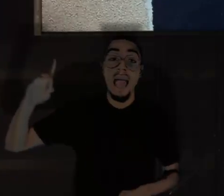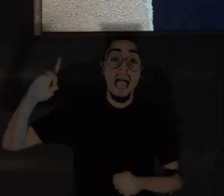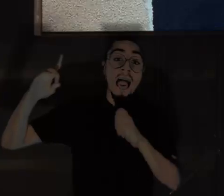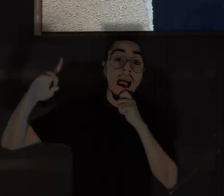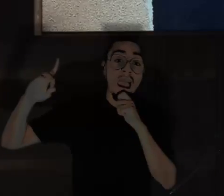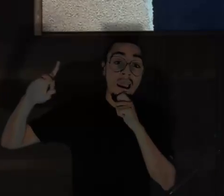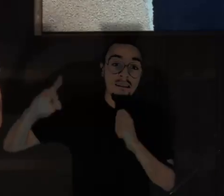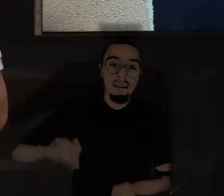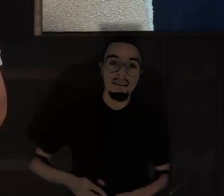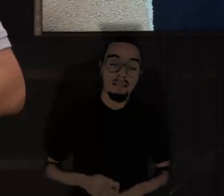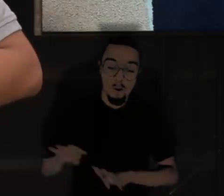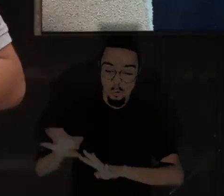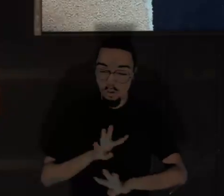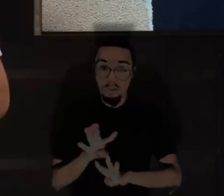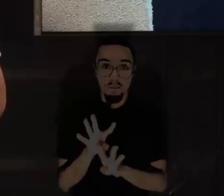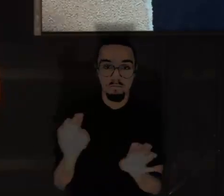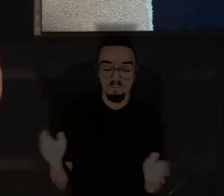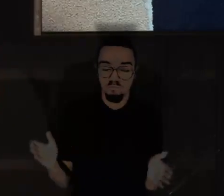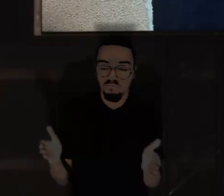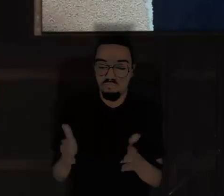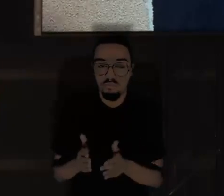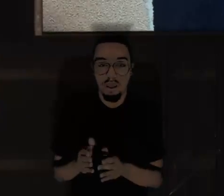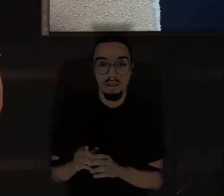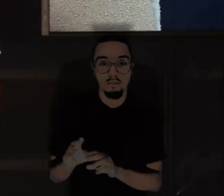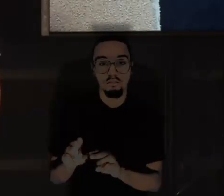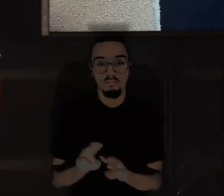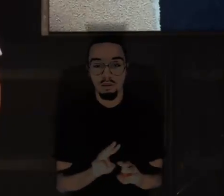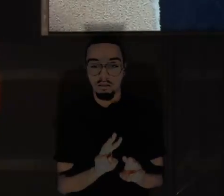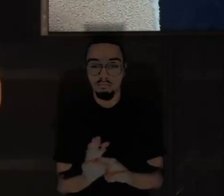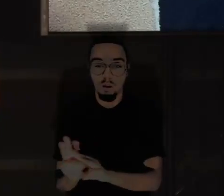Em Deuteronômio capítulo 32, há uma resposta.